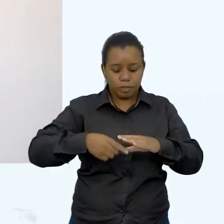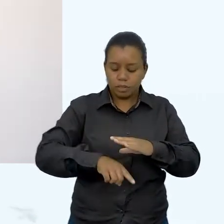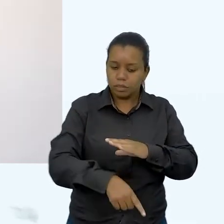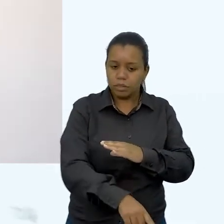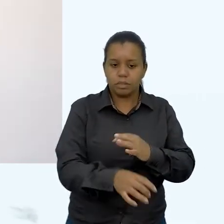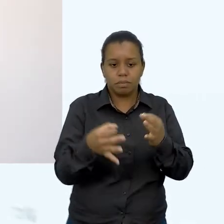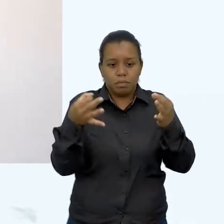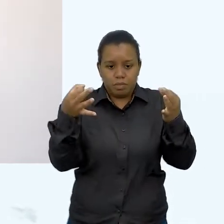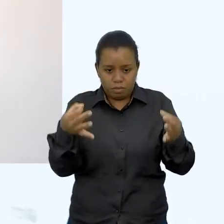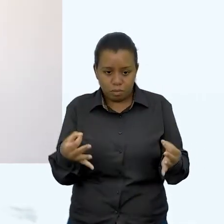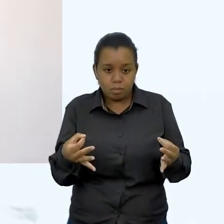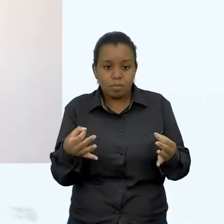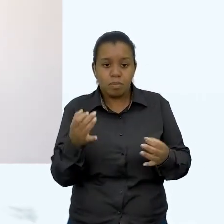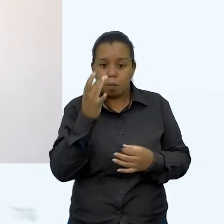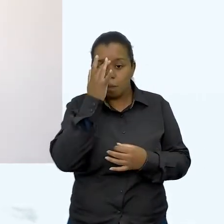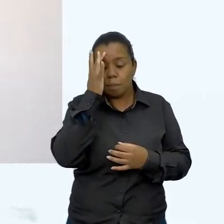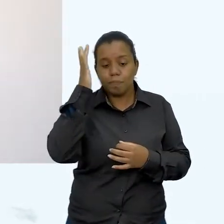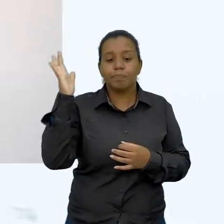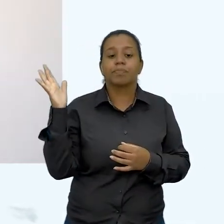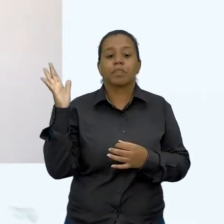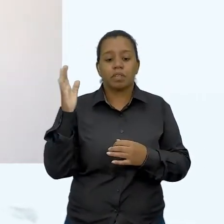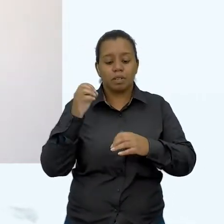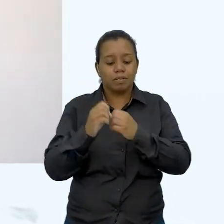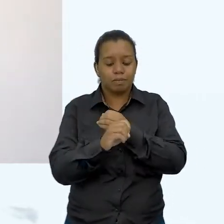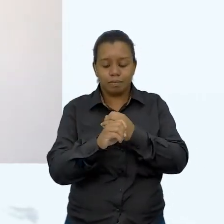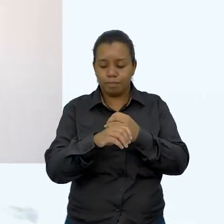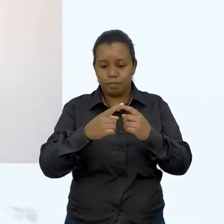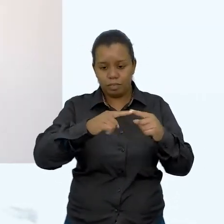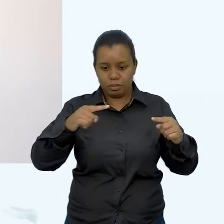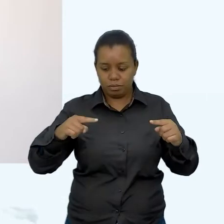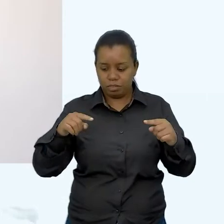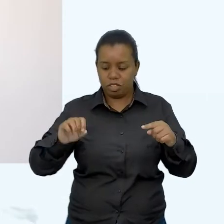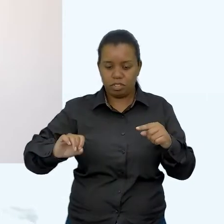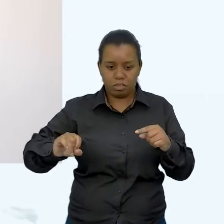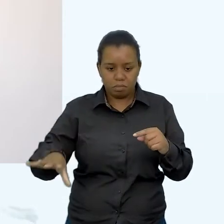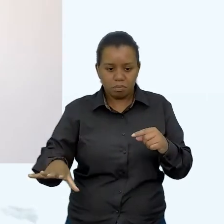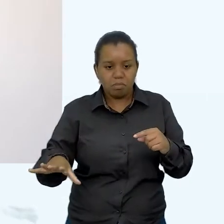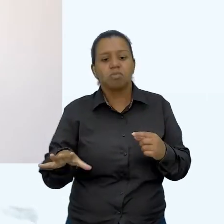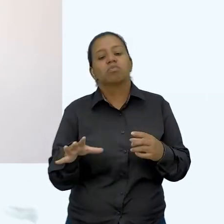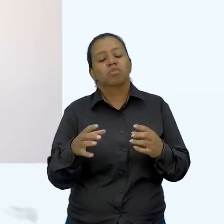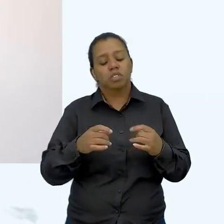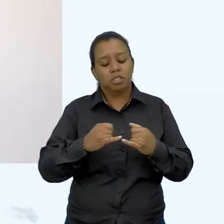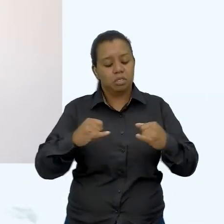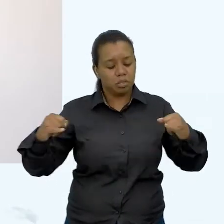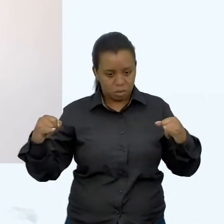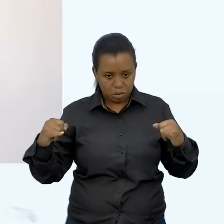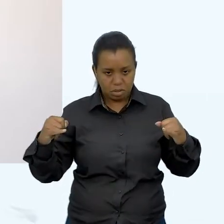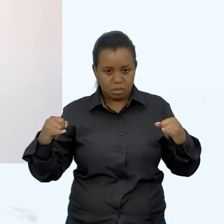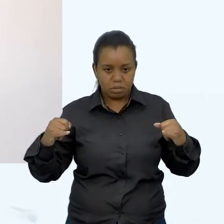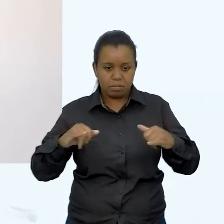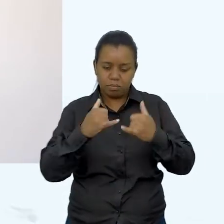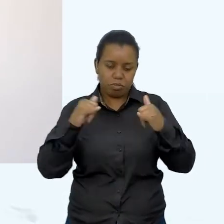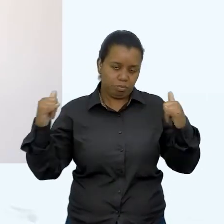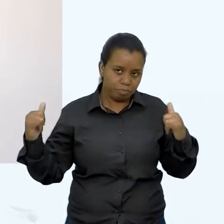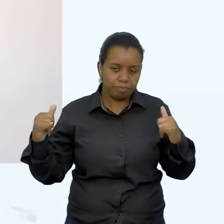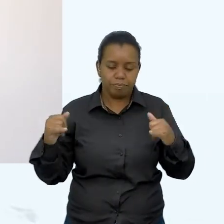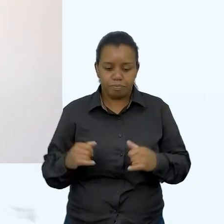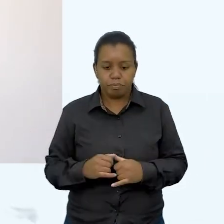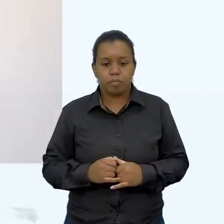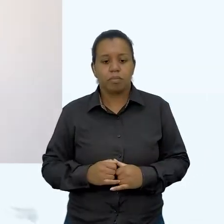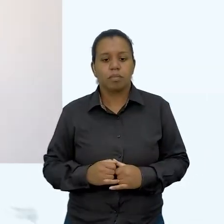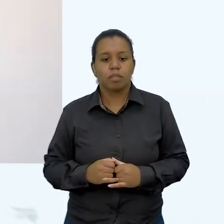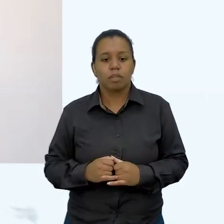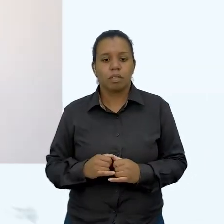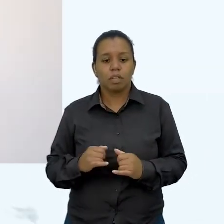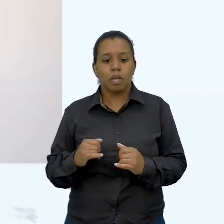adequado, eu facilito essas fugas de corrente acidentais para um sistema de aterramento confiável. Quando a